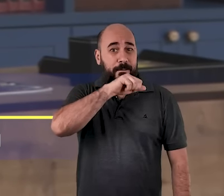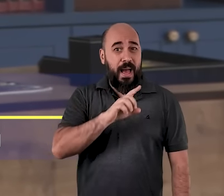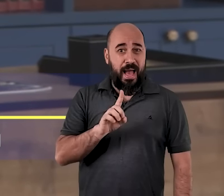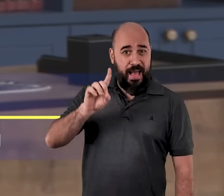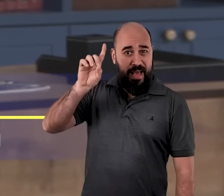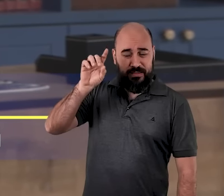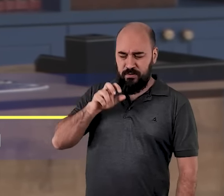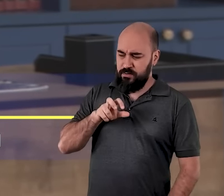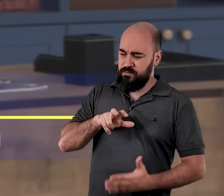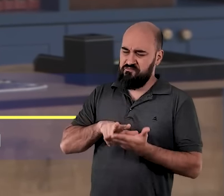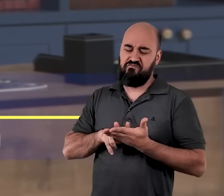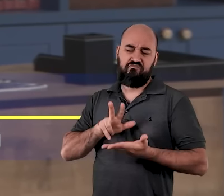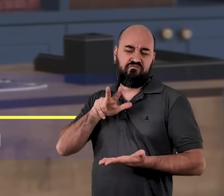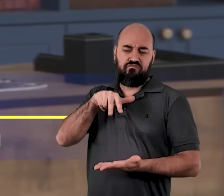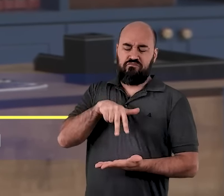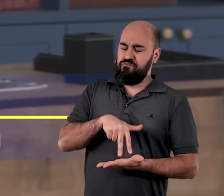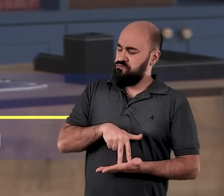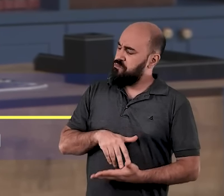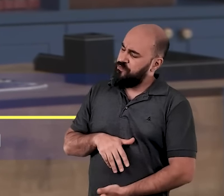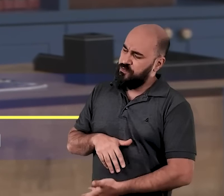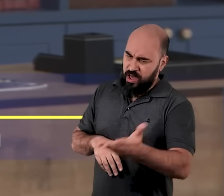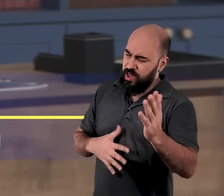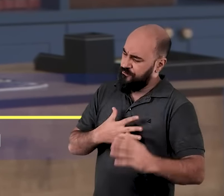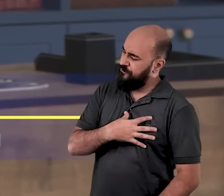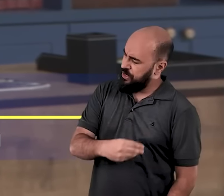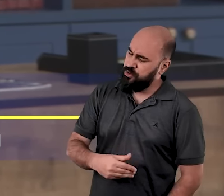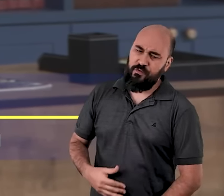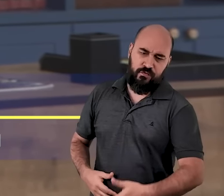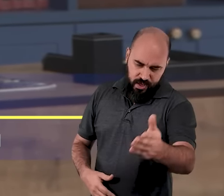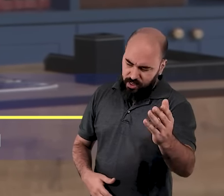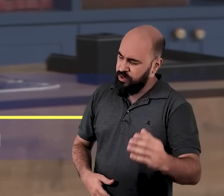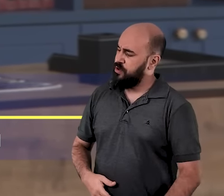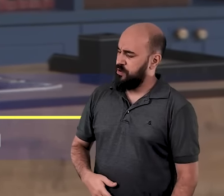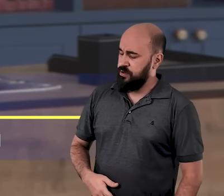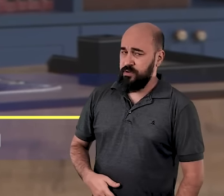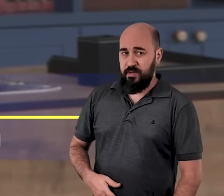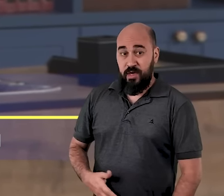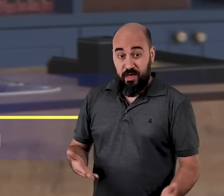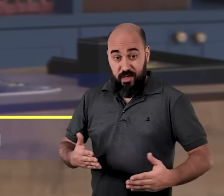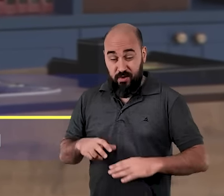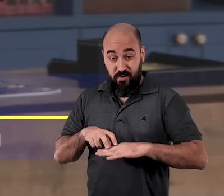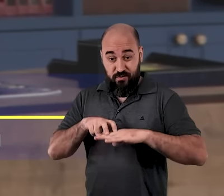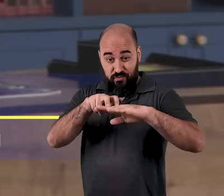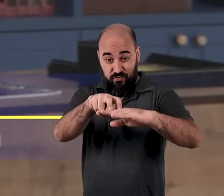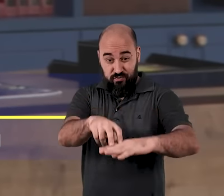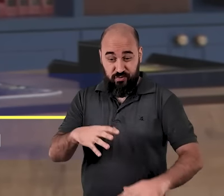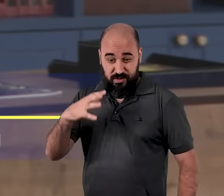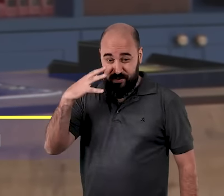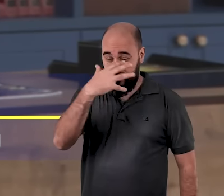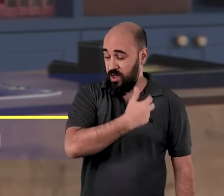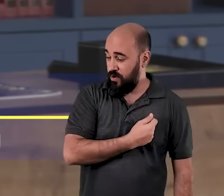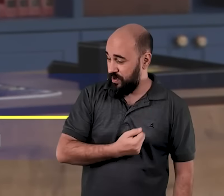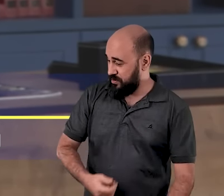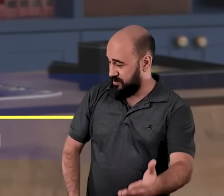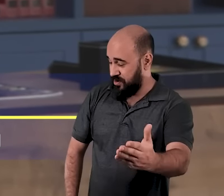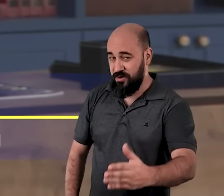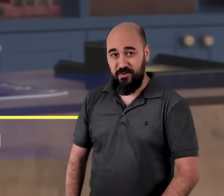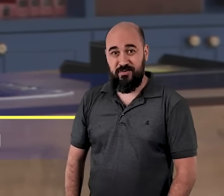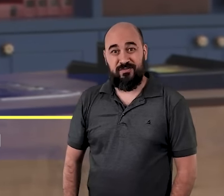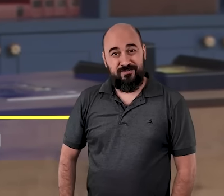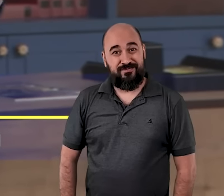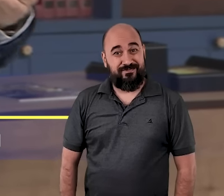filho, chegou a hora. É hora de cumprir a segunda parte do plano da salvação. Agora